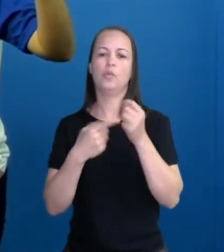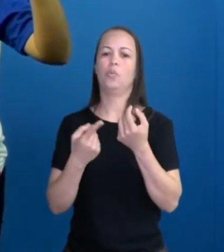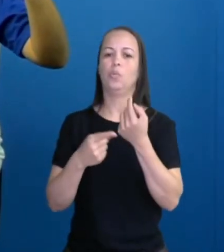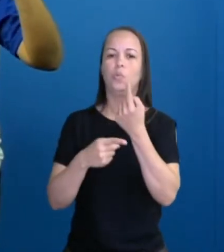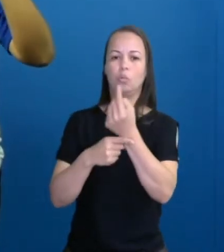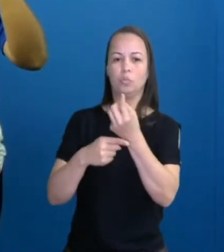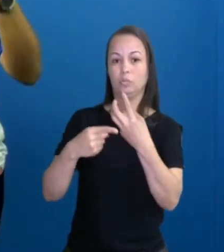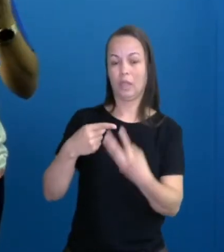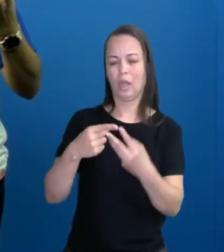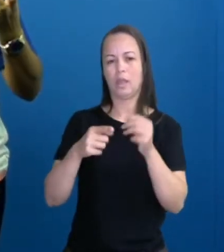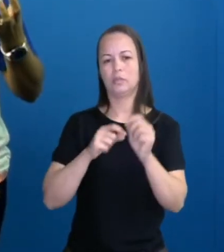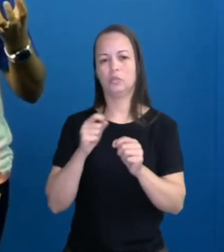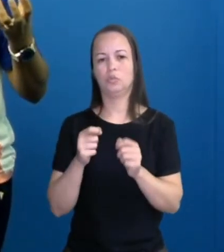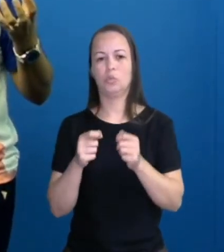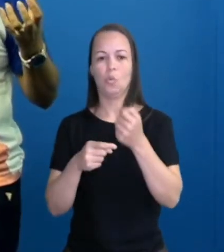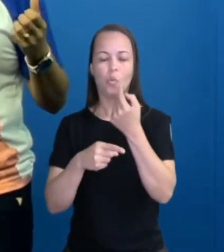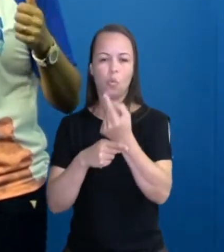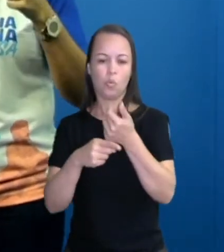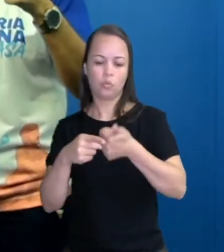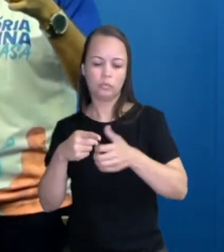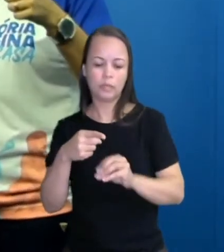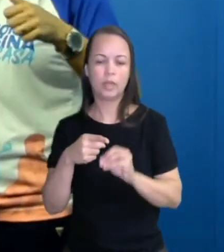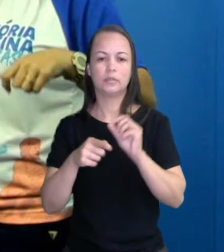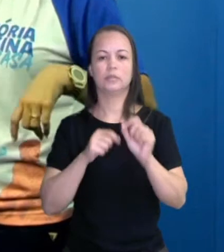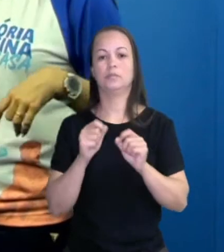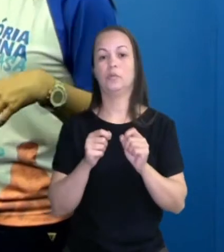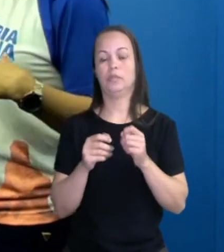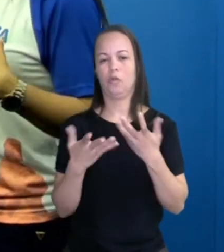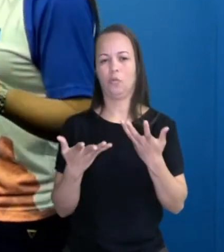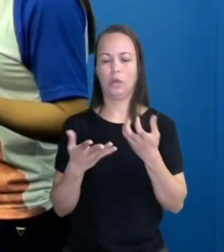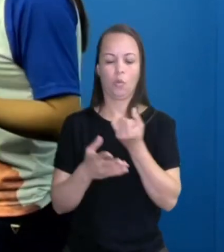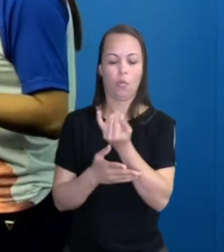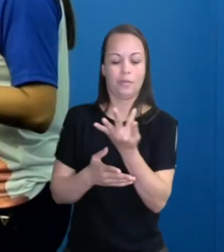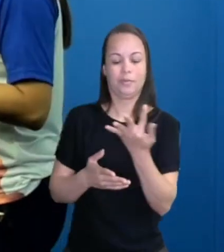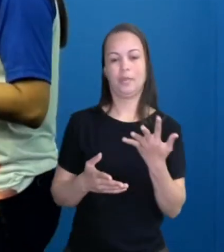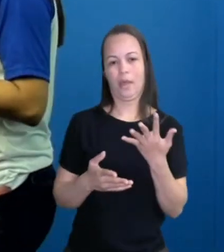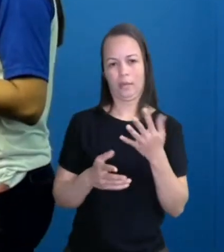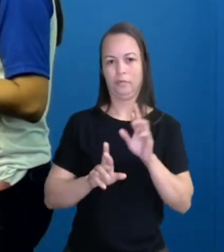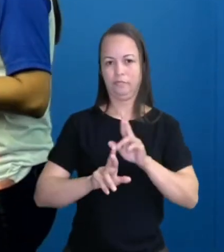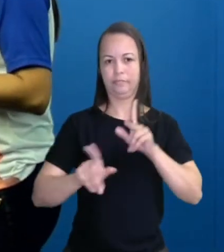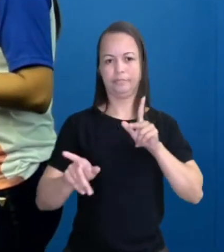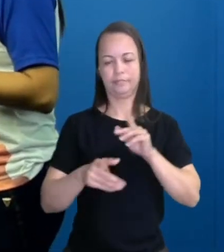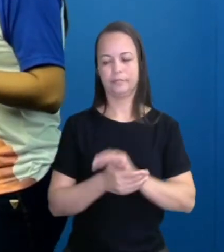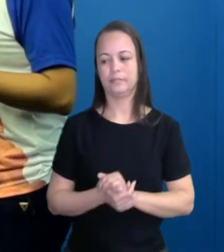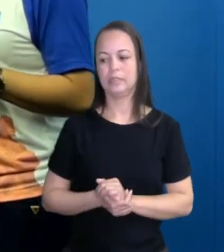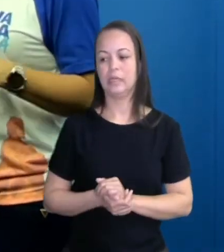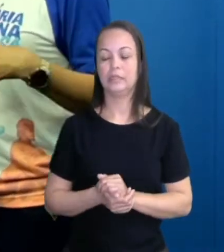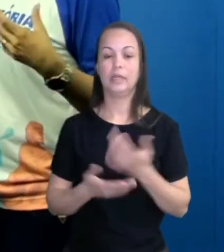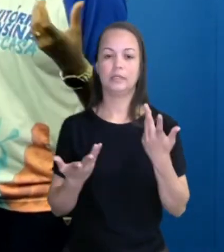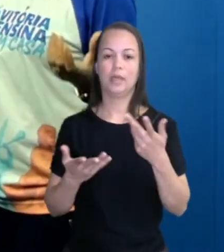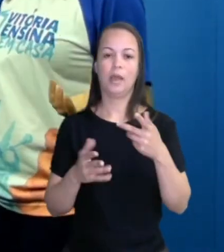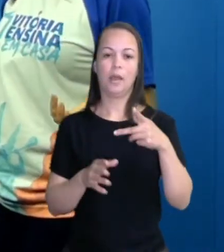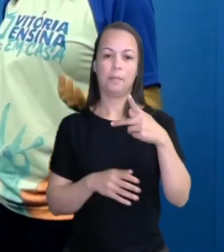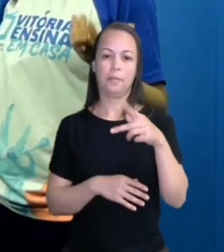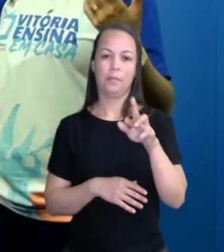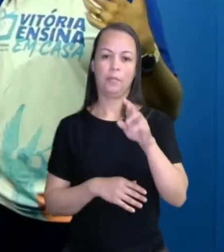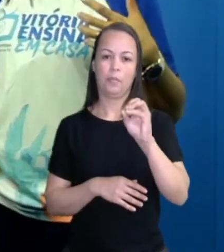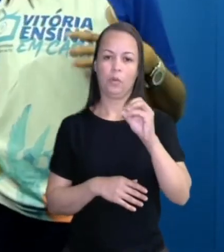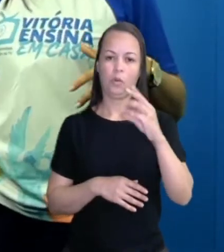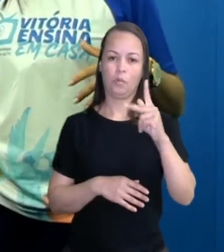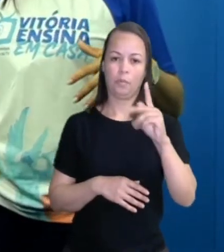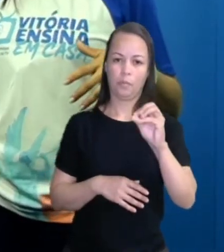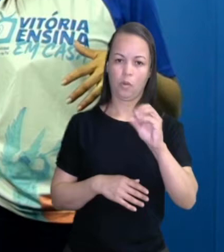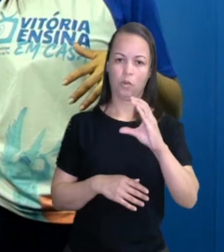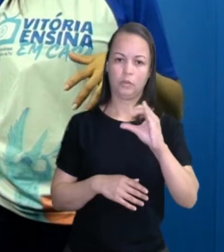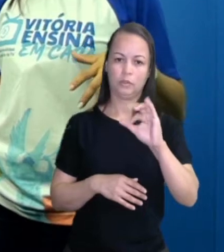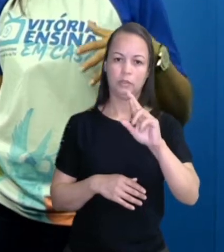que vai estar diminuindo em uma certa quantidade, ok? E essa proporcionalidade pode ser direta